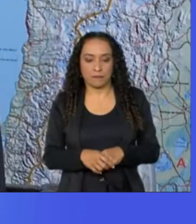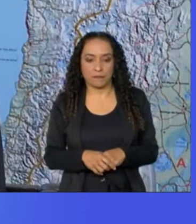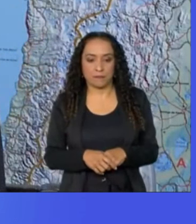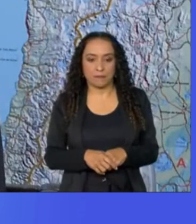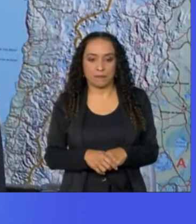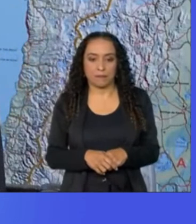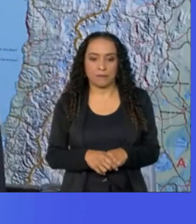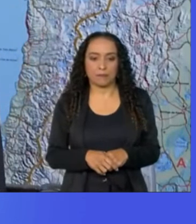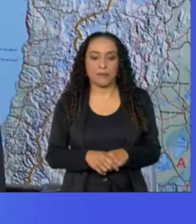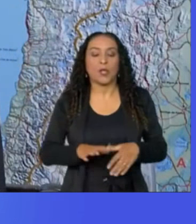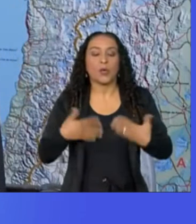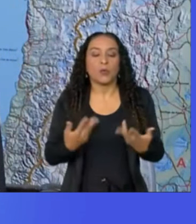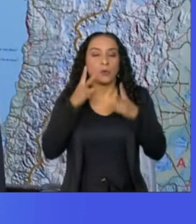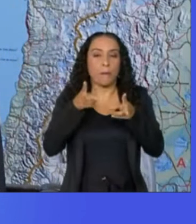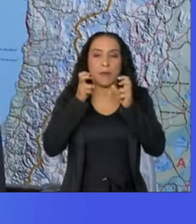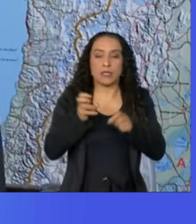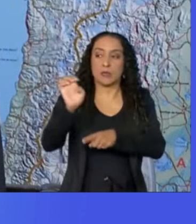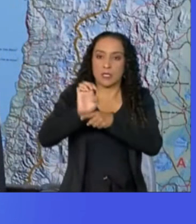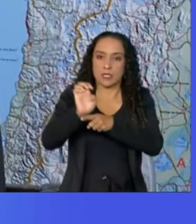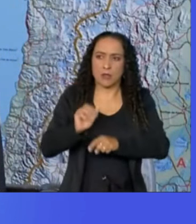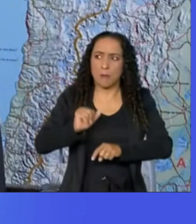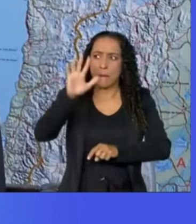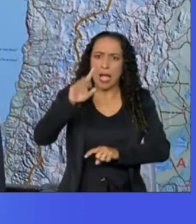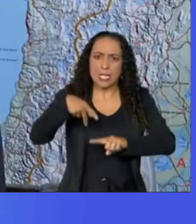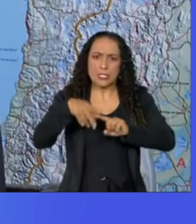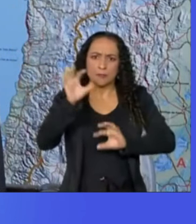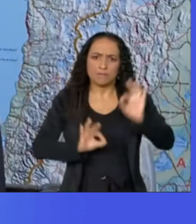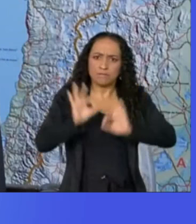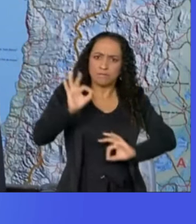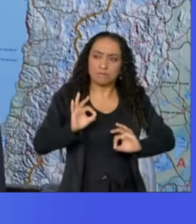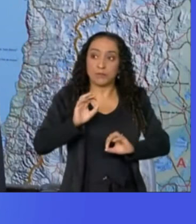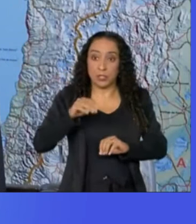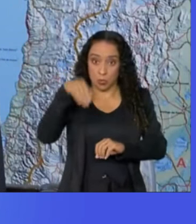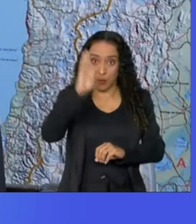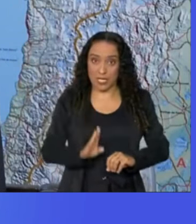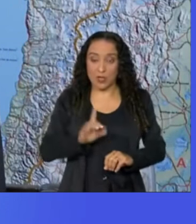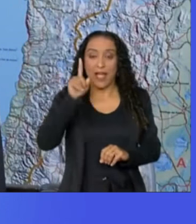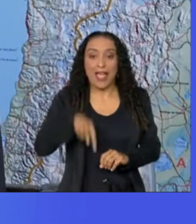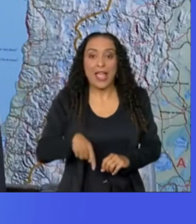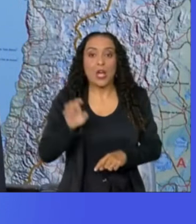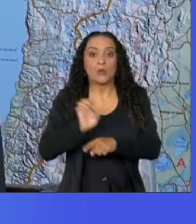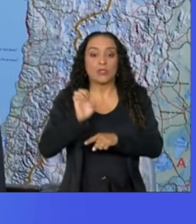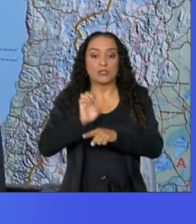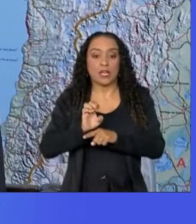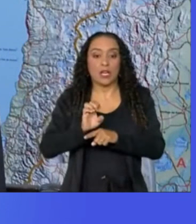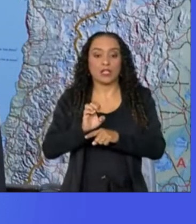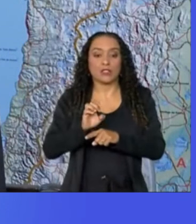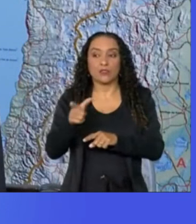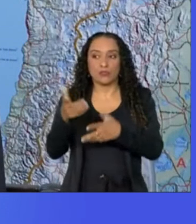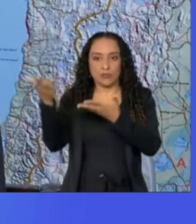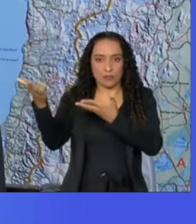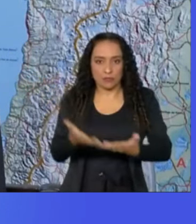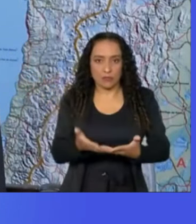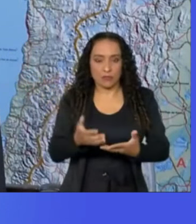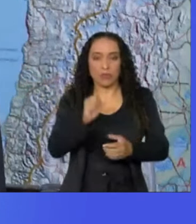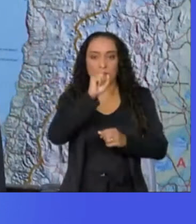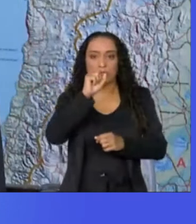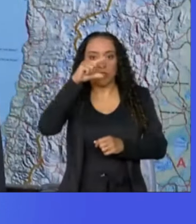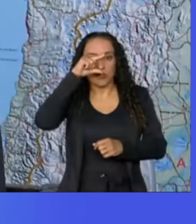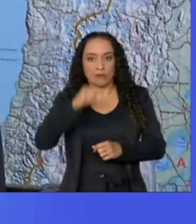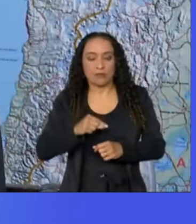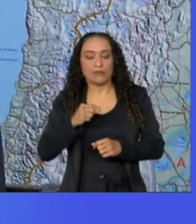vejo que o estado mais equipado da nossa Federação que é o estado que lhe abrigou e do nosso vice-presidente que é o